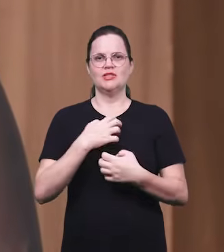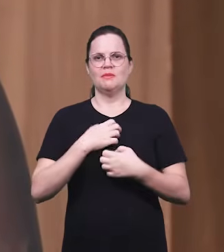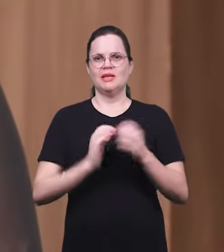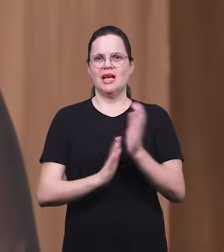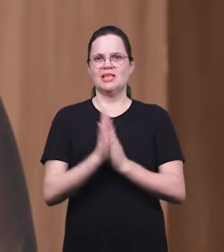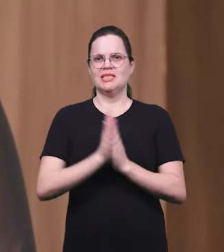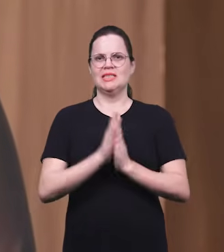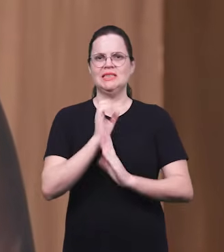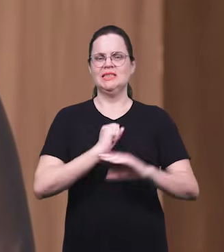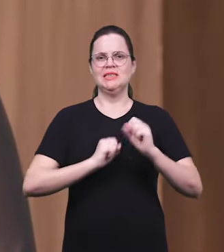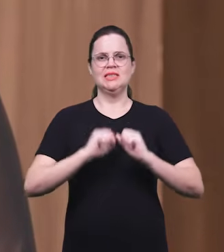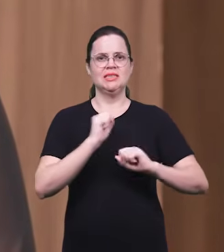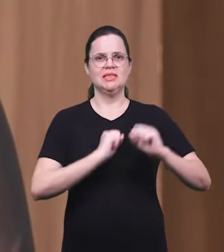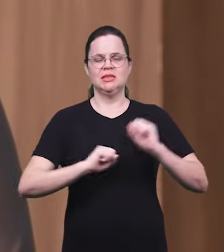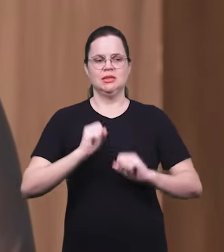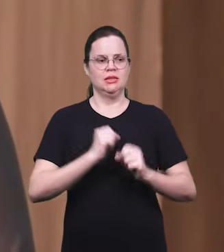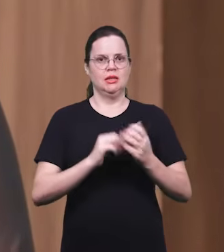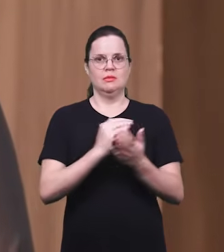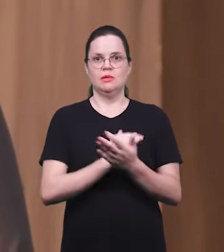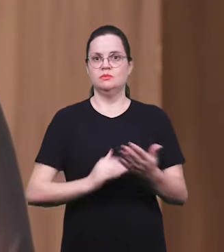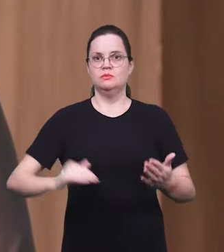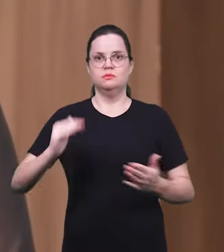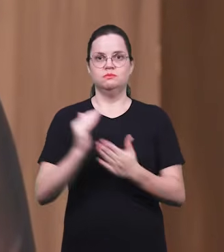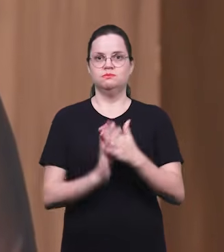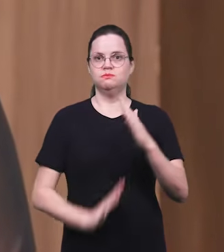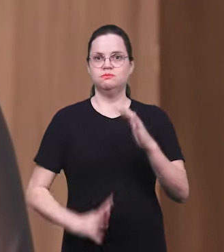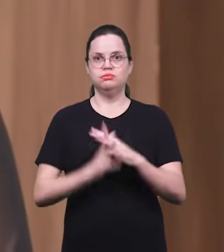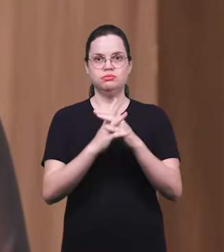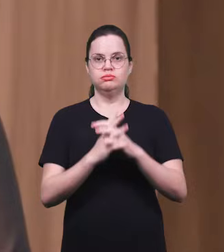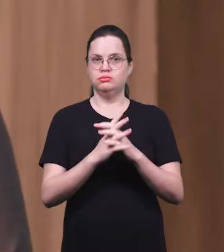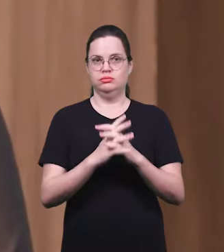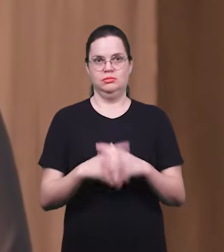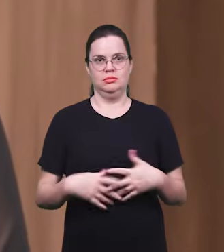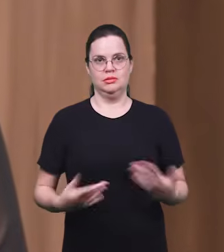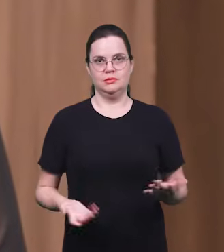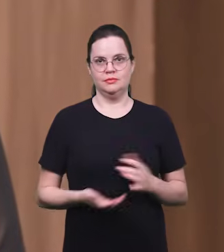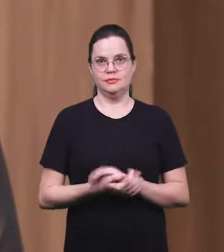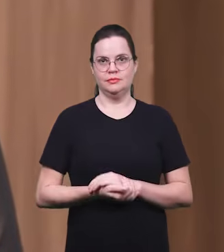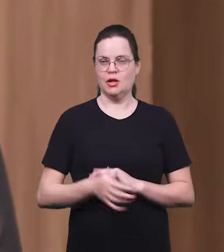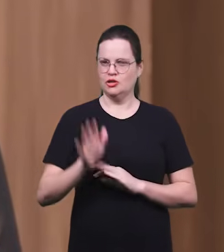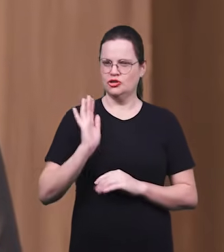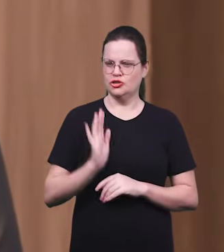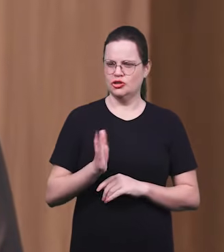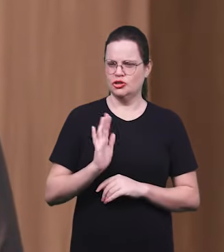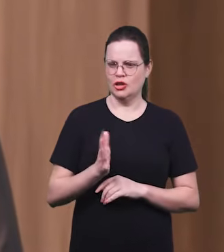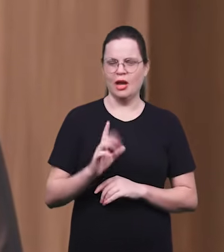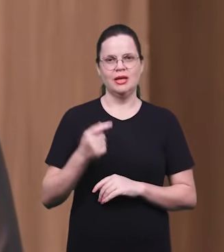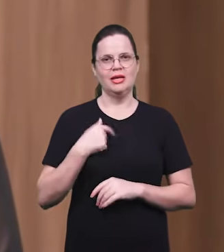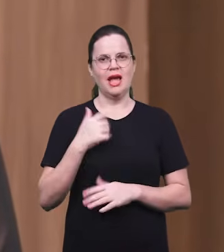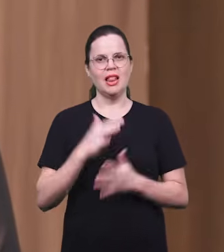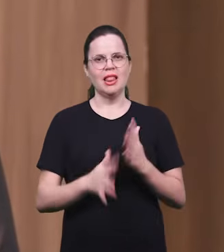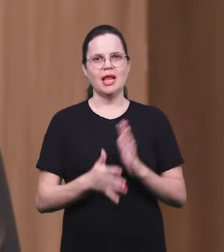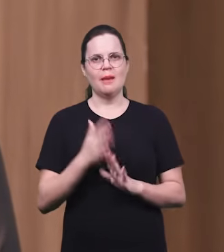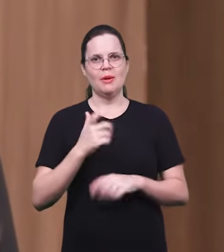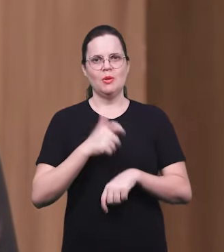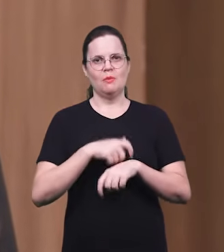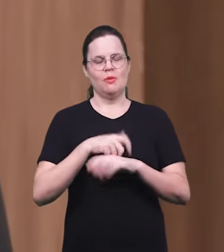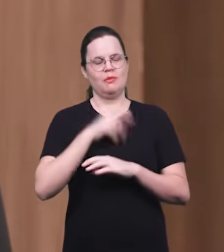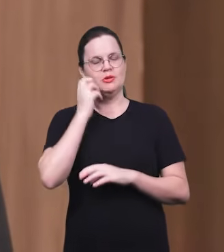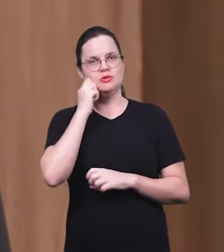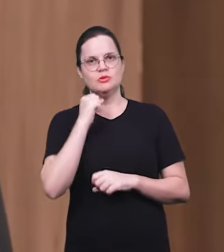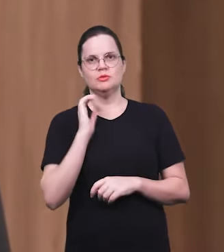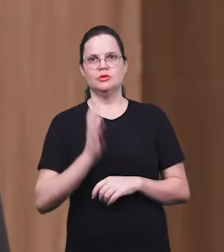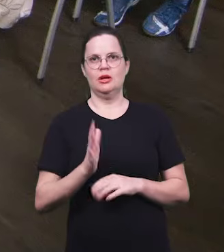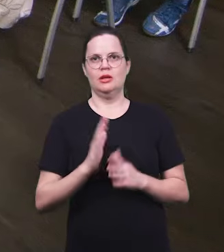sentimento de ansiedade que extrapolou a forma mais saudável de sentir e atrapalhou o momento